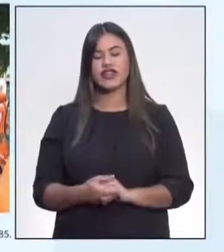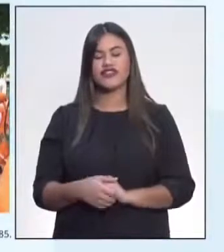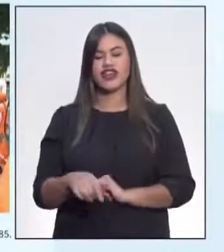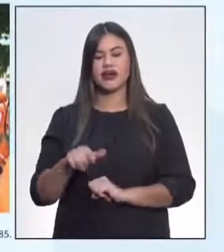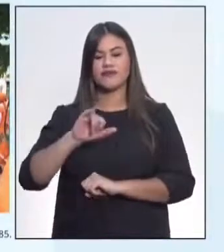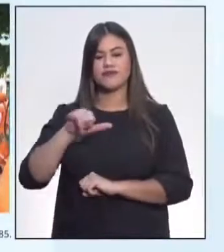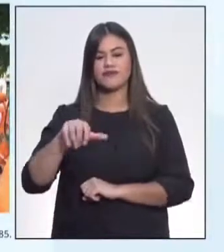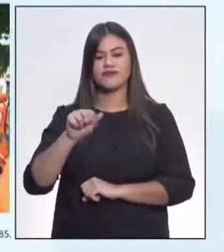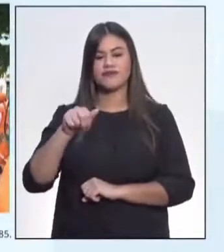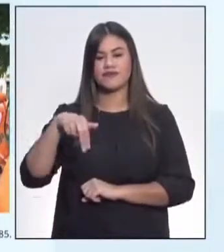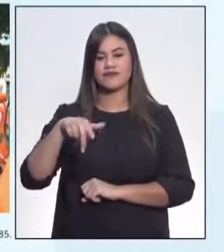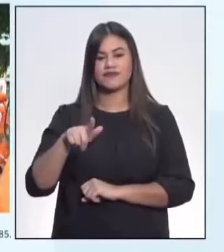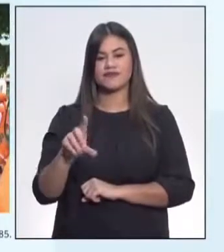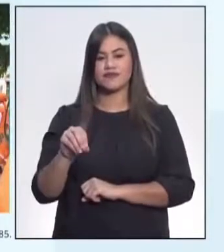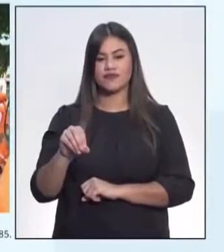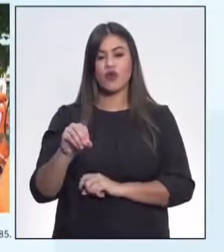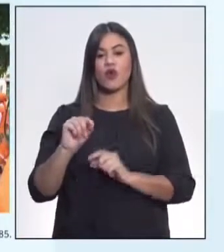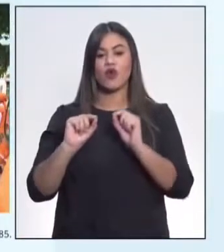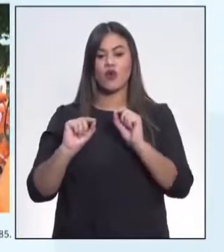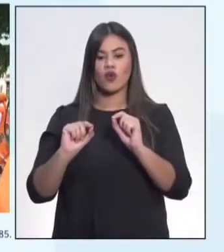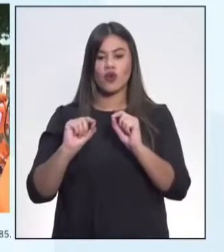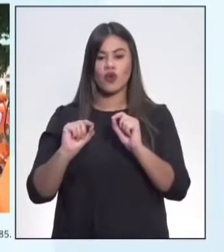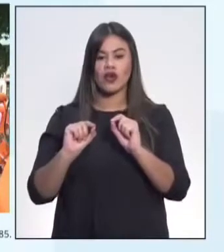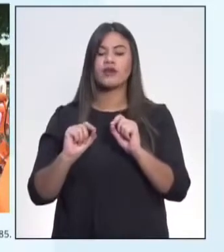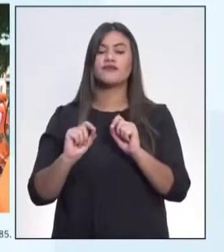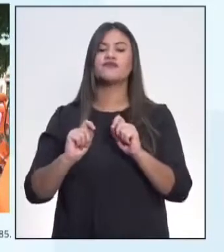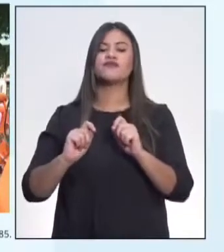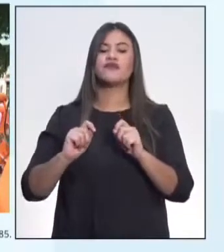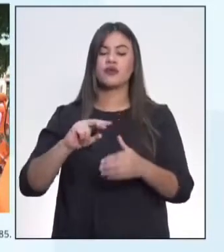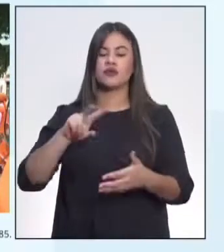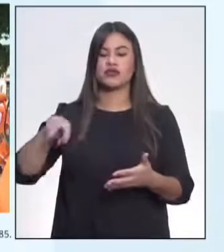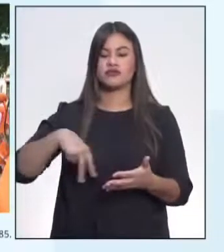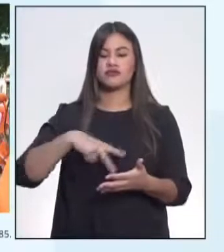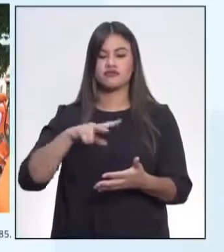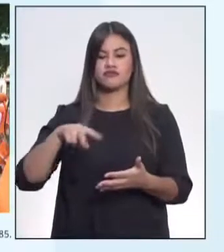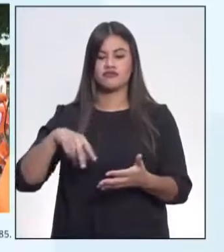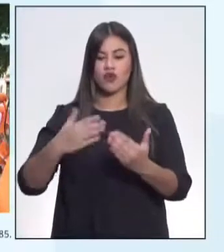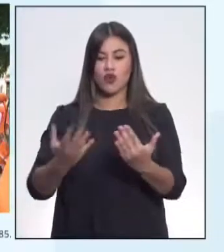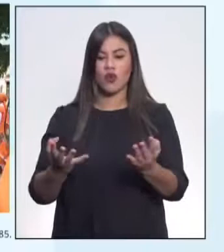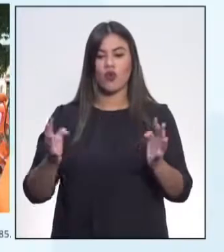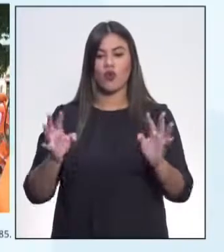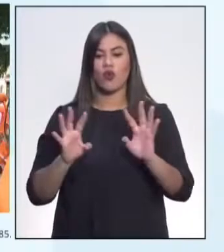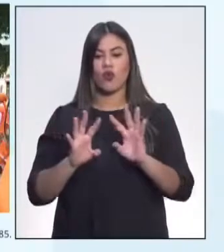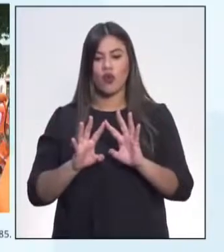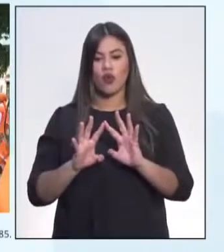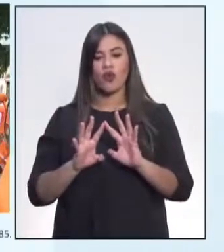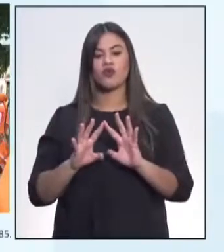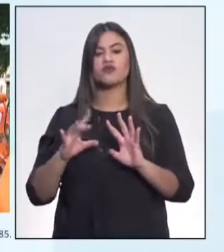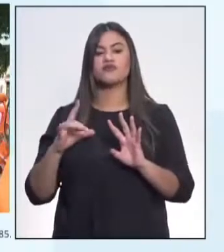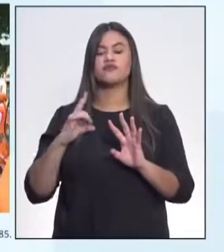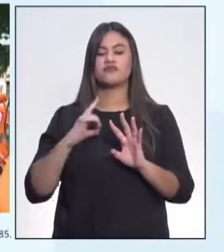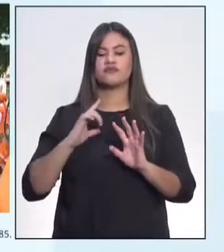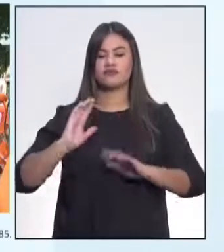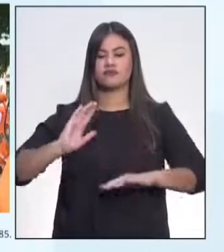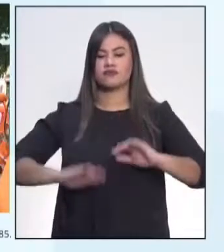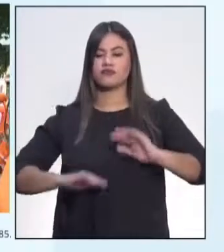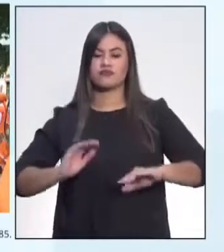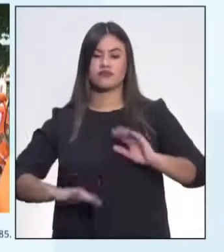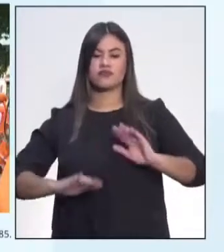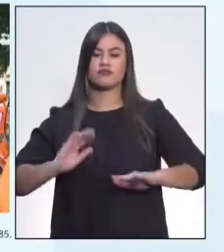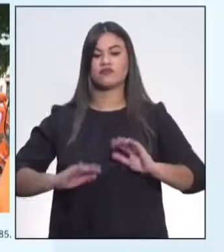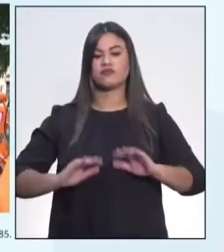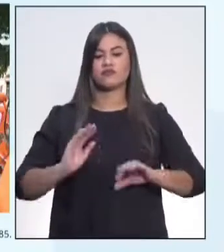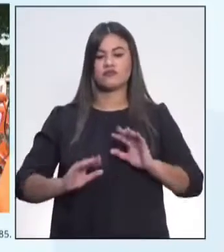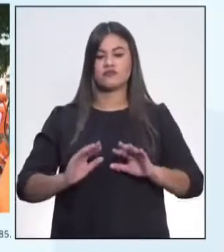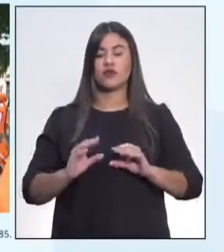é praticada ao som de tambores, é uma dança circular, ou seja, uma dança de roda, em que um par de cada vez vai para o centro